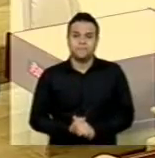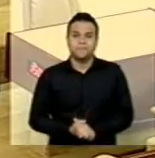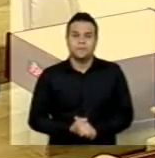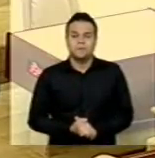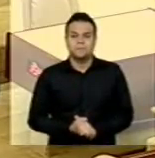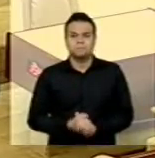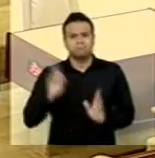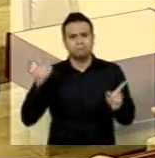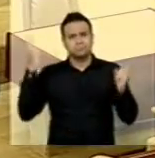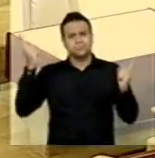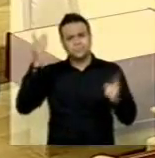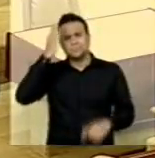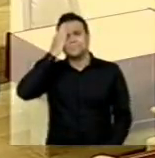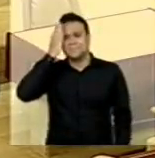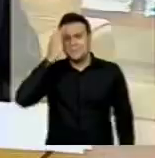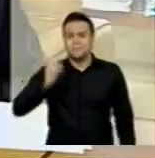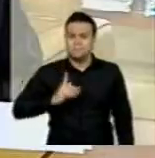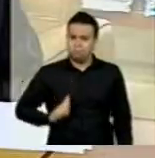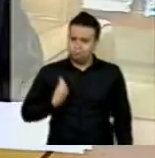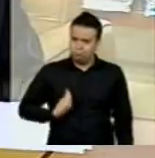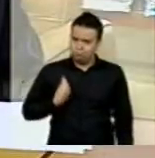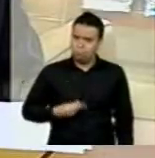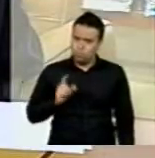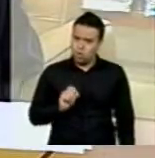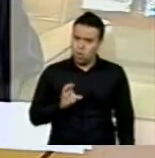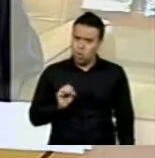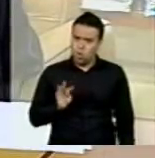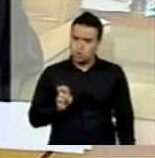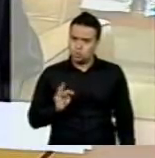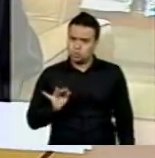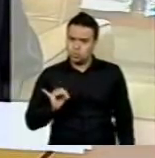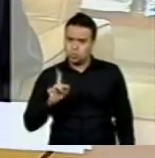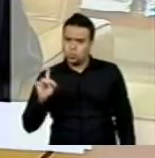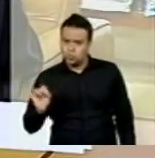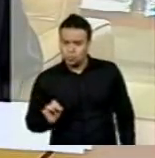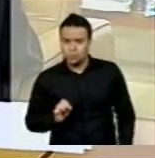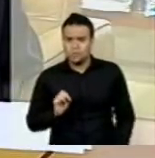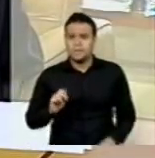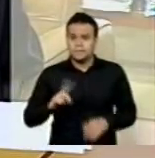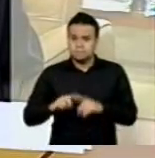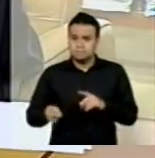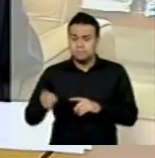que continua em vigor aquele construto feito pelo Tribunal e também